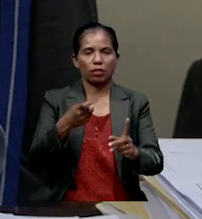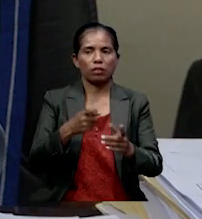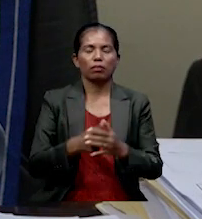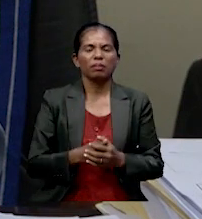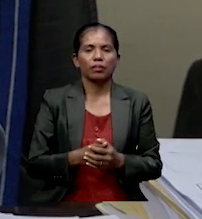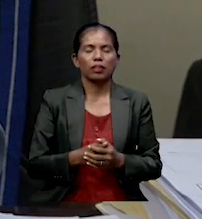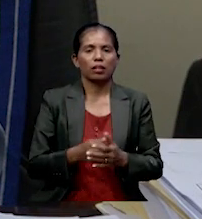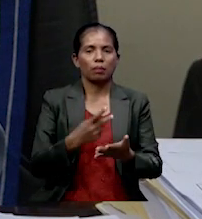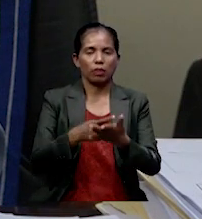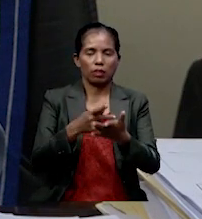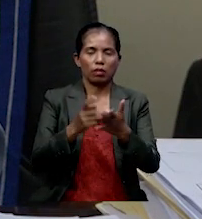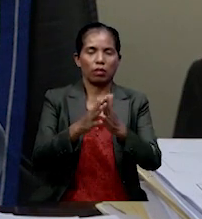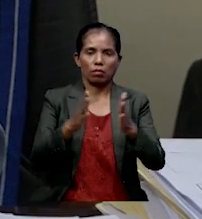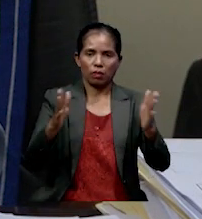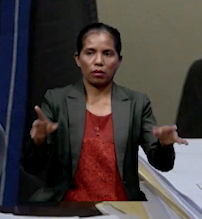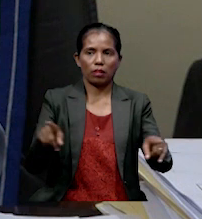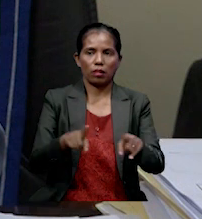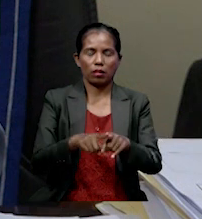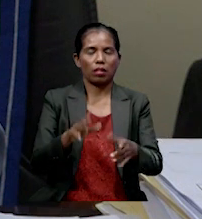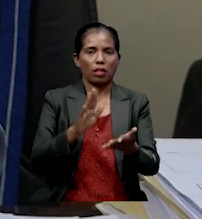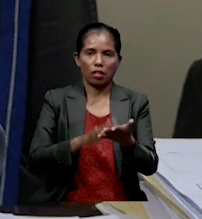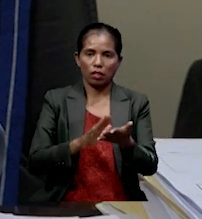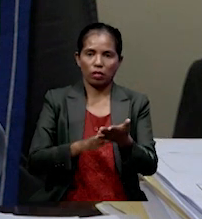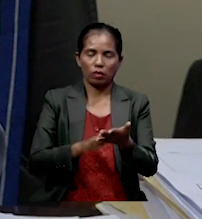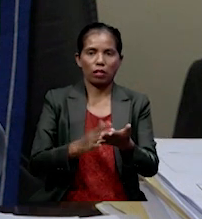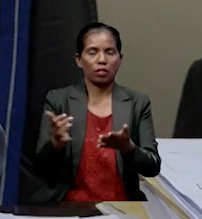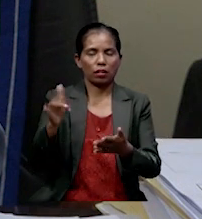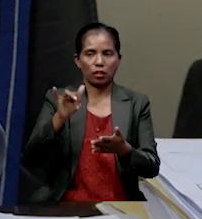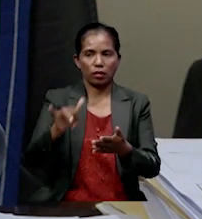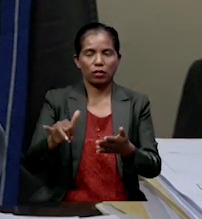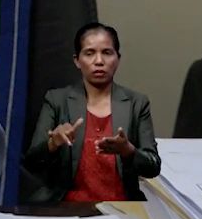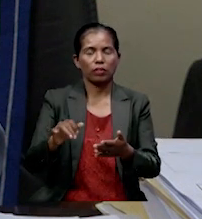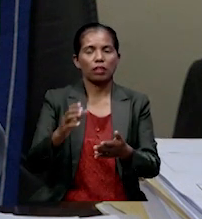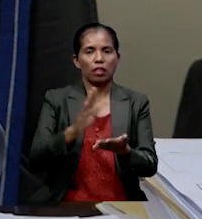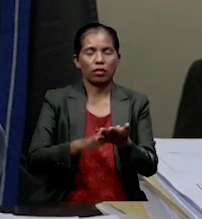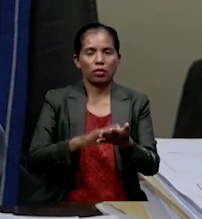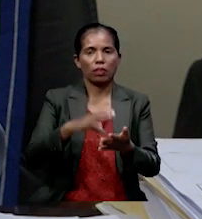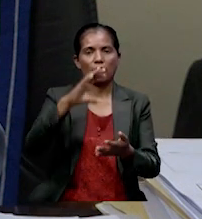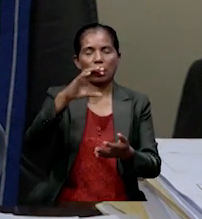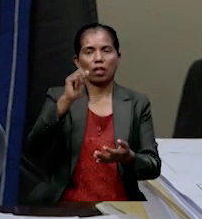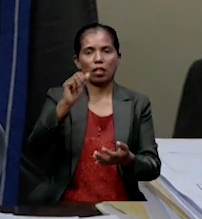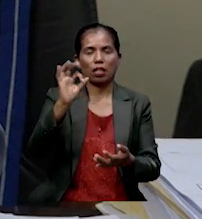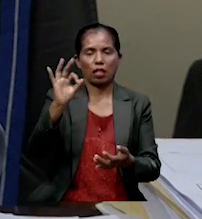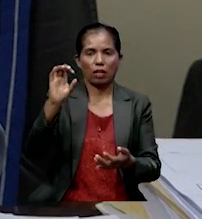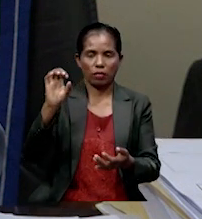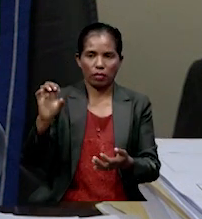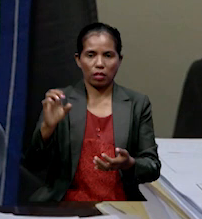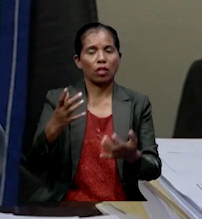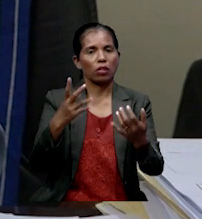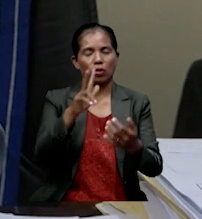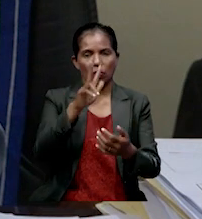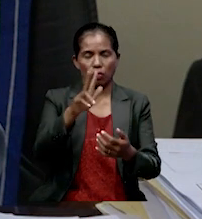grandes projetos na né, construção nessa escola se nebe escola café na Toluca Hat nebe agora lá onde